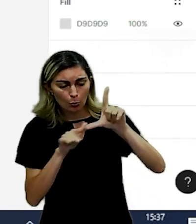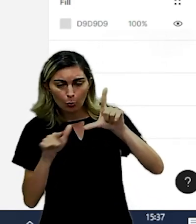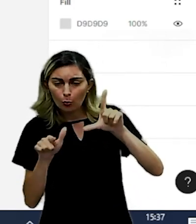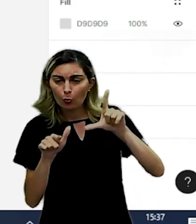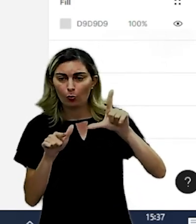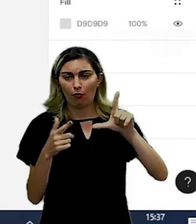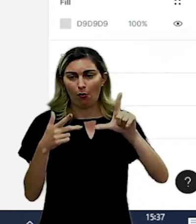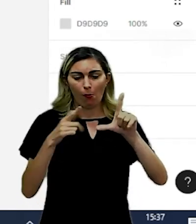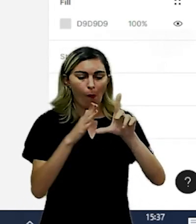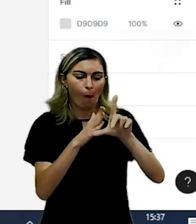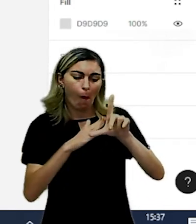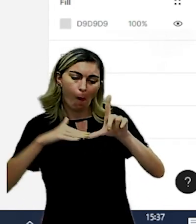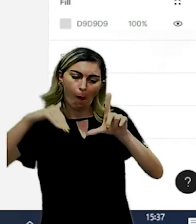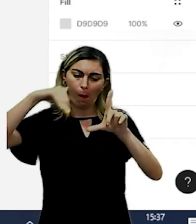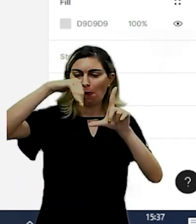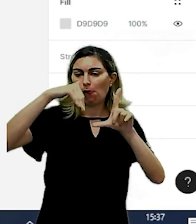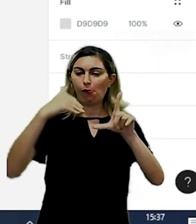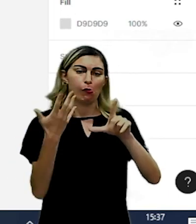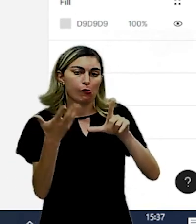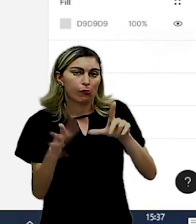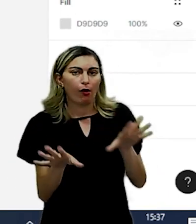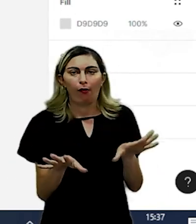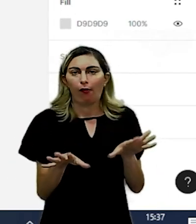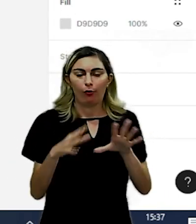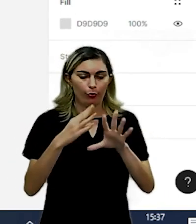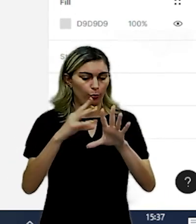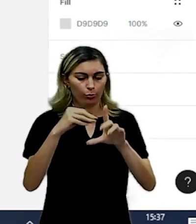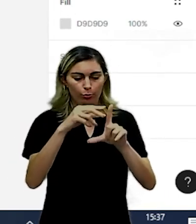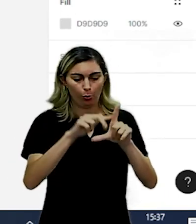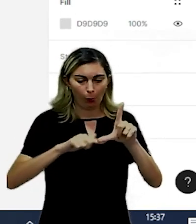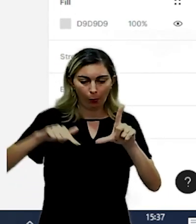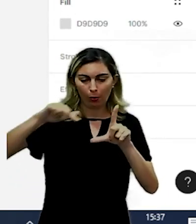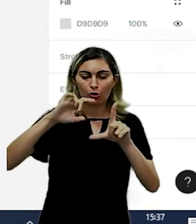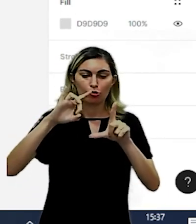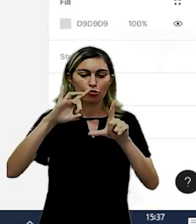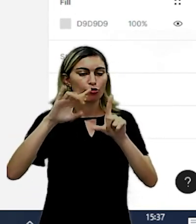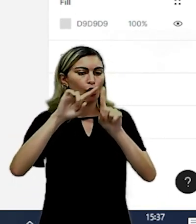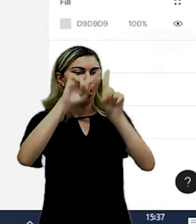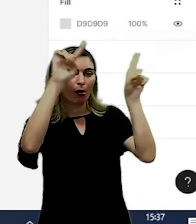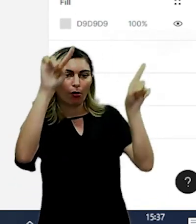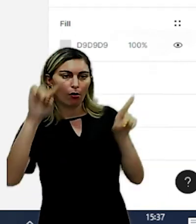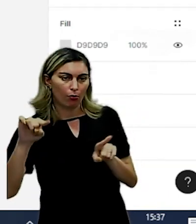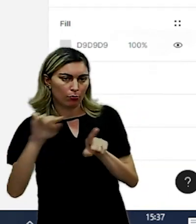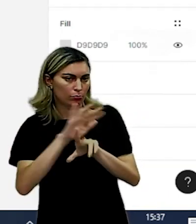arredondadas igualmente. Eu queria que só, de repente, só as de cima.